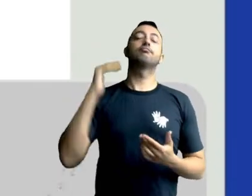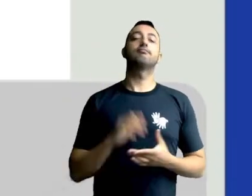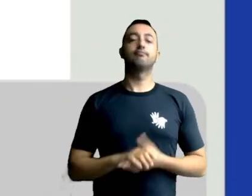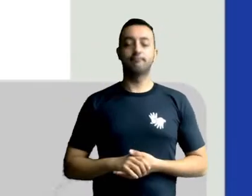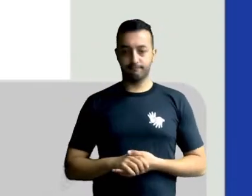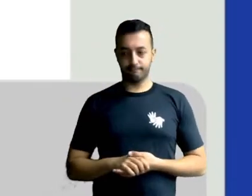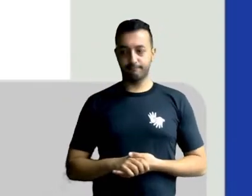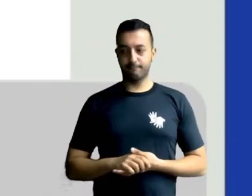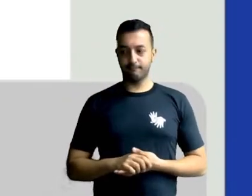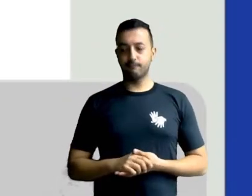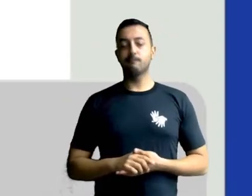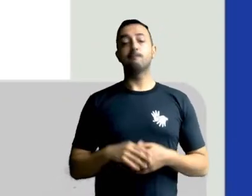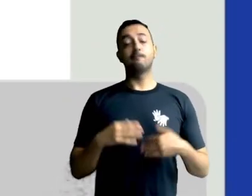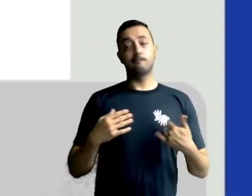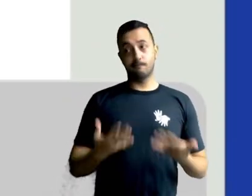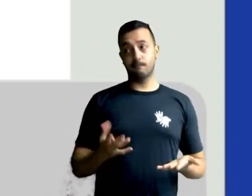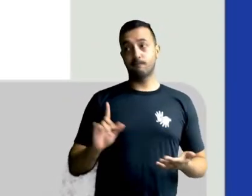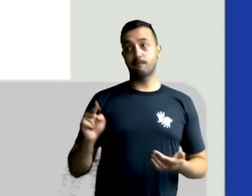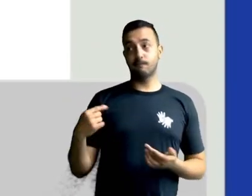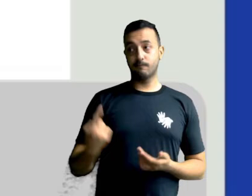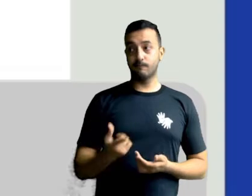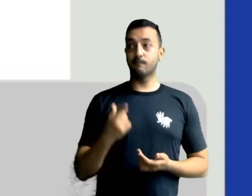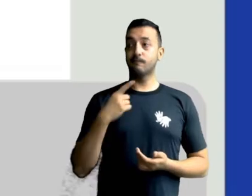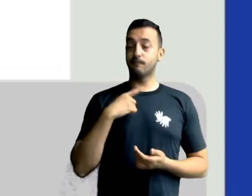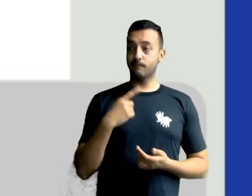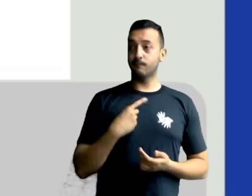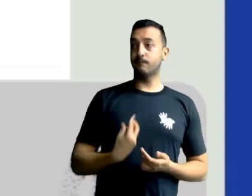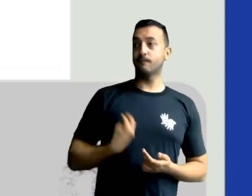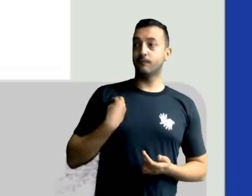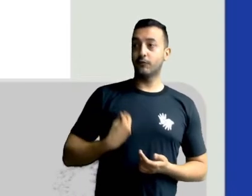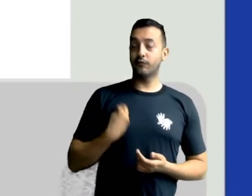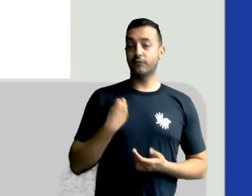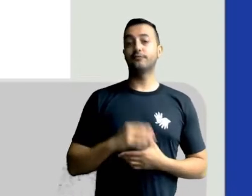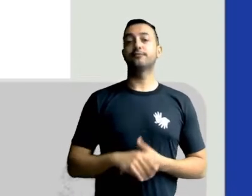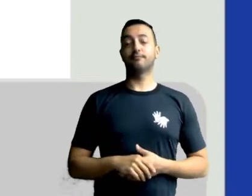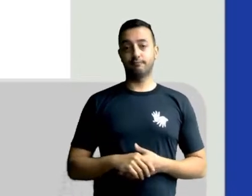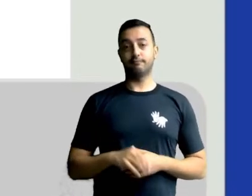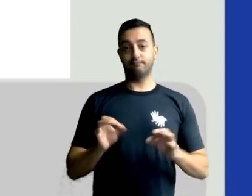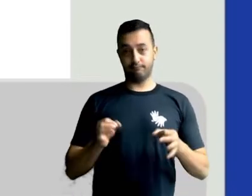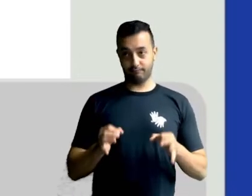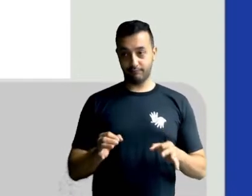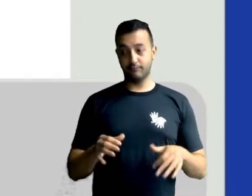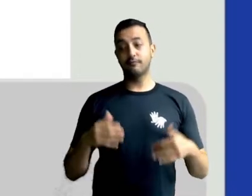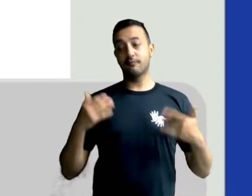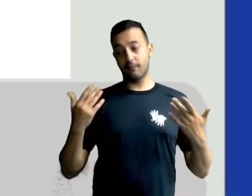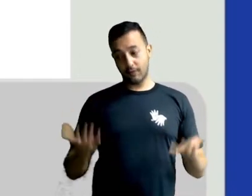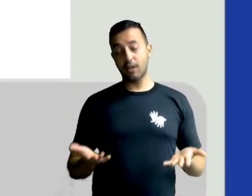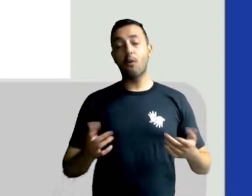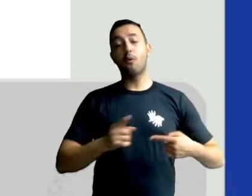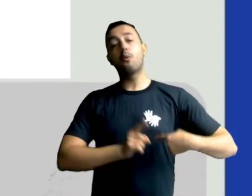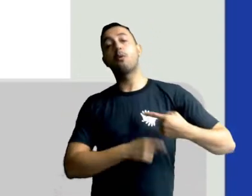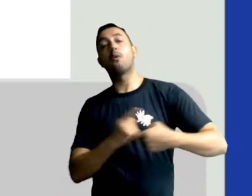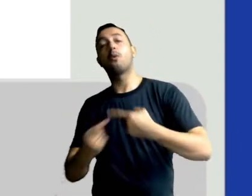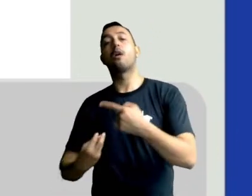e morre. Isso é o que nos faz ser seres vivos, tá bom? Então, qual é o ciclo de